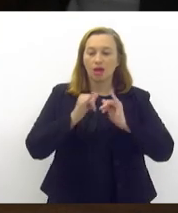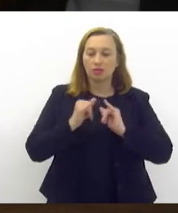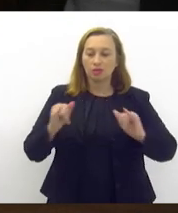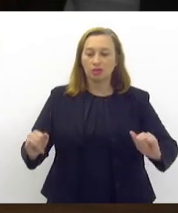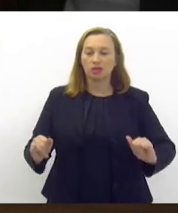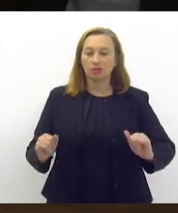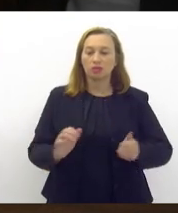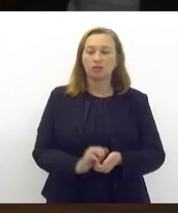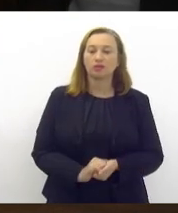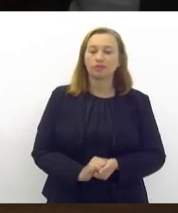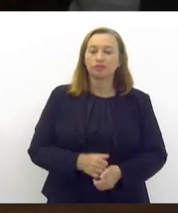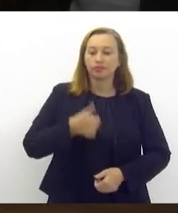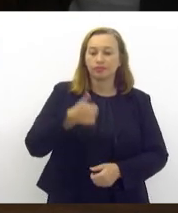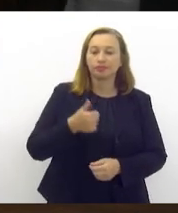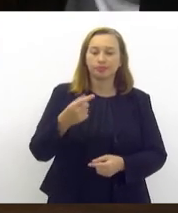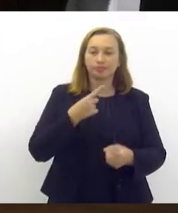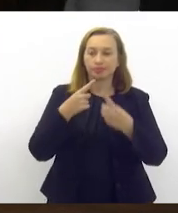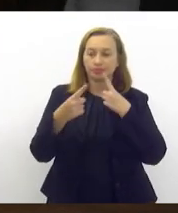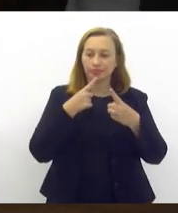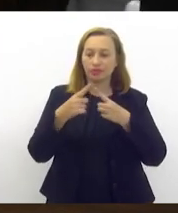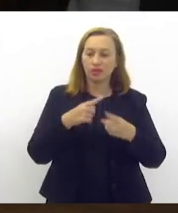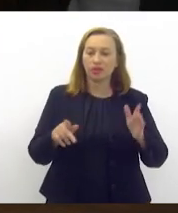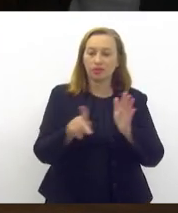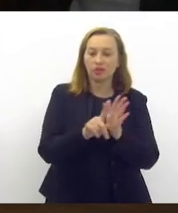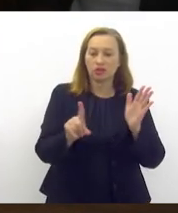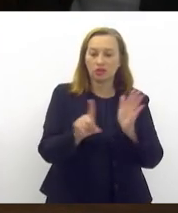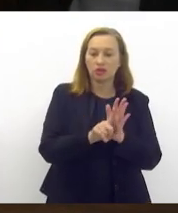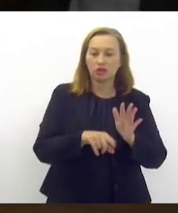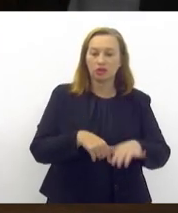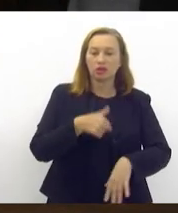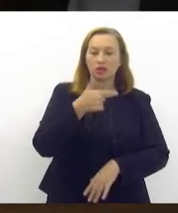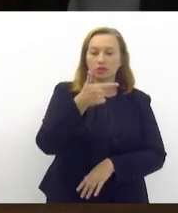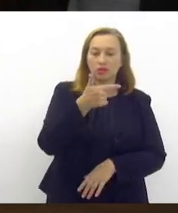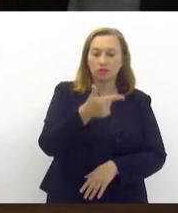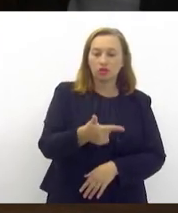Anuncio, em primeira discussão, projeto de lei número